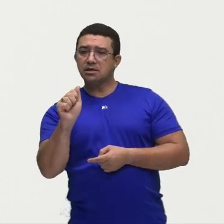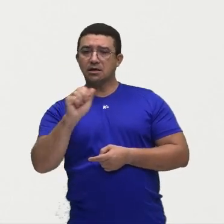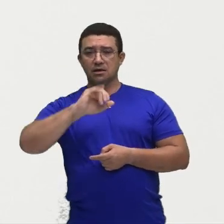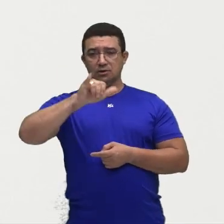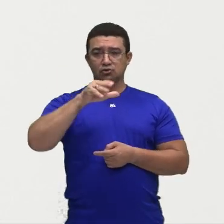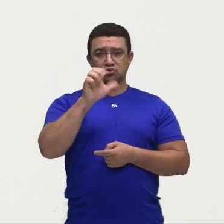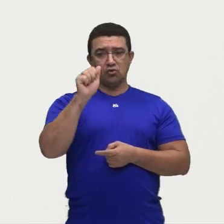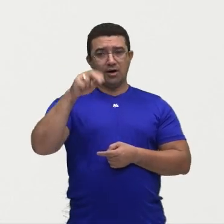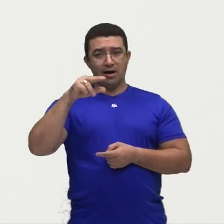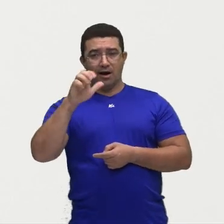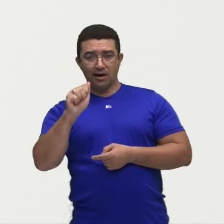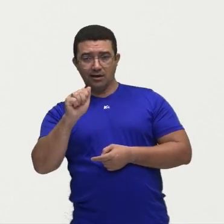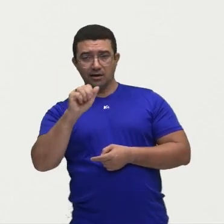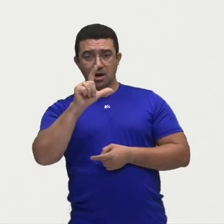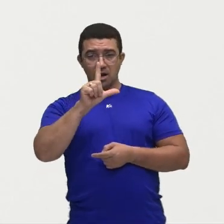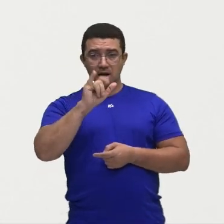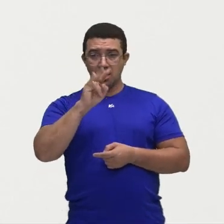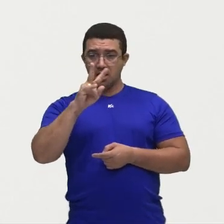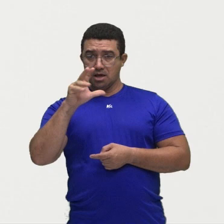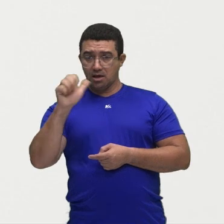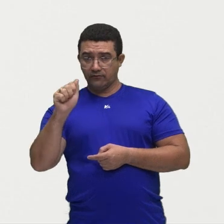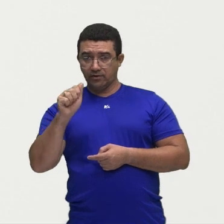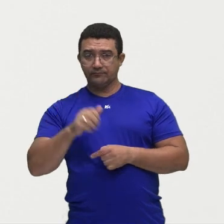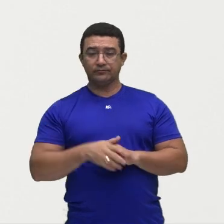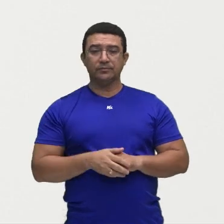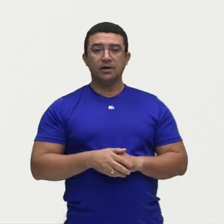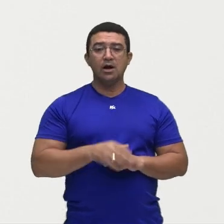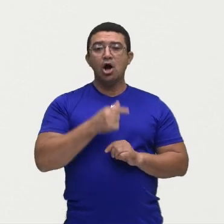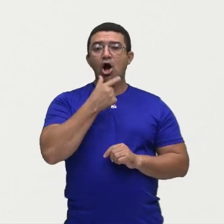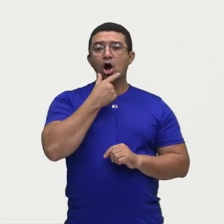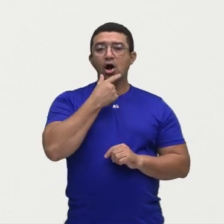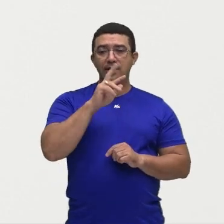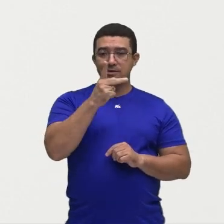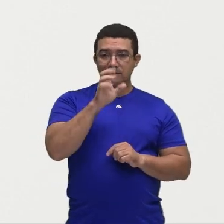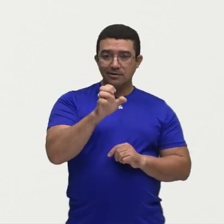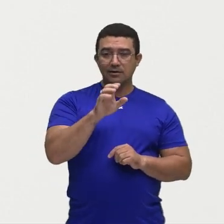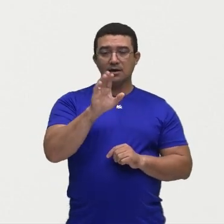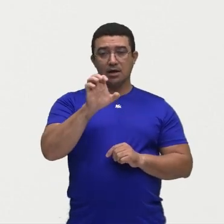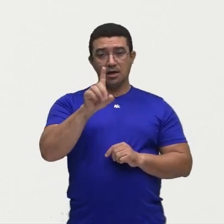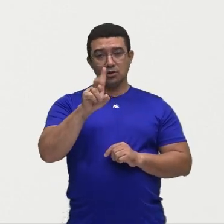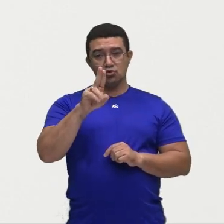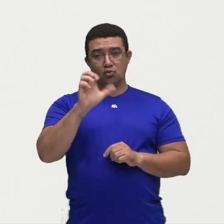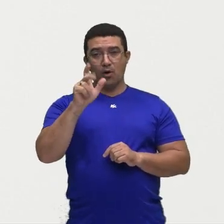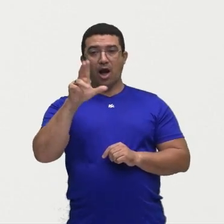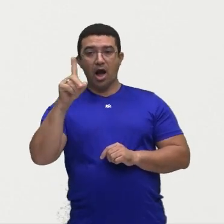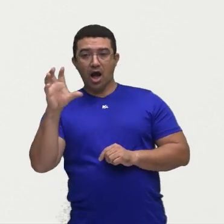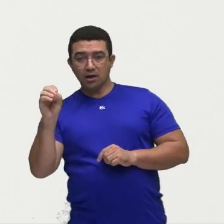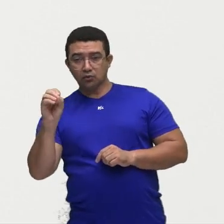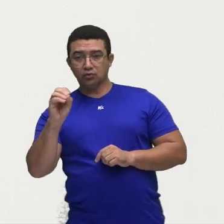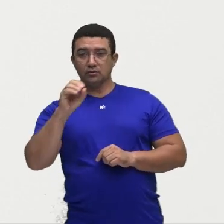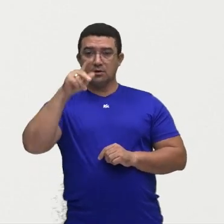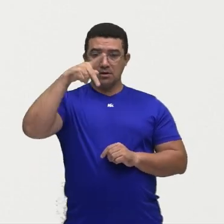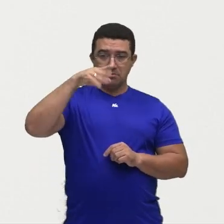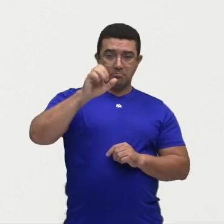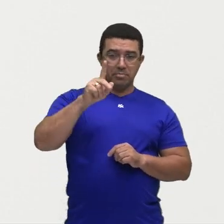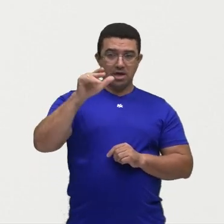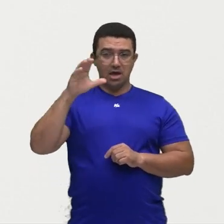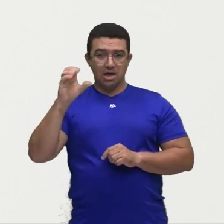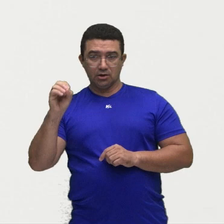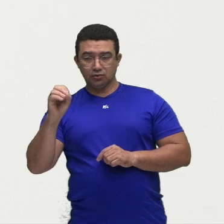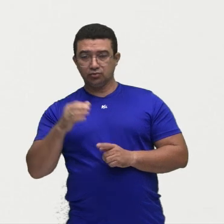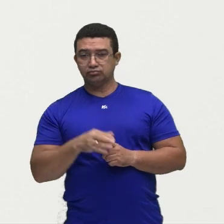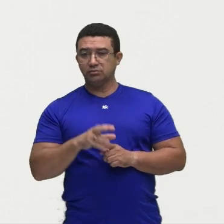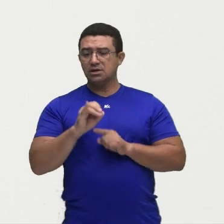certo? Lívia. Ou he, Eduardo, Pedro, João, certo? Ou it,